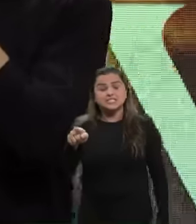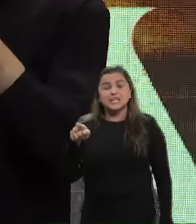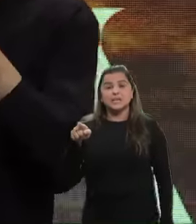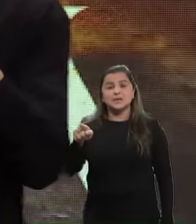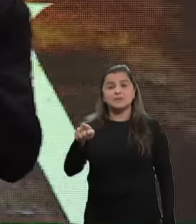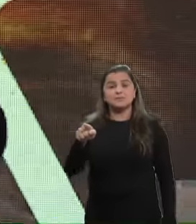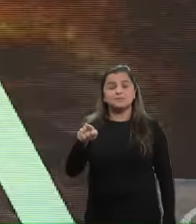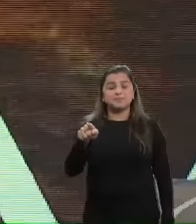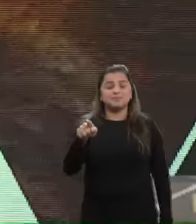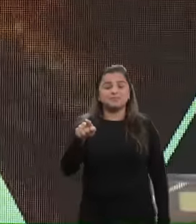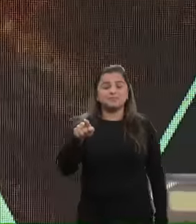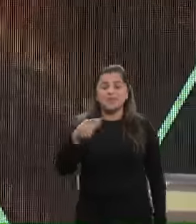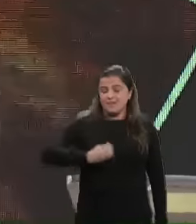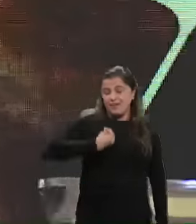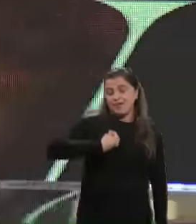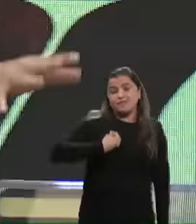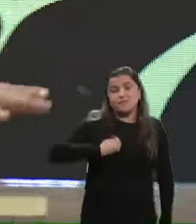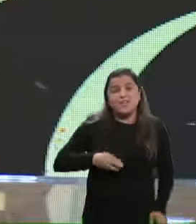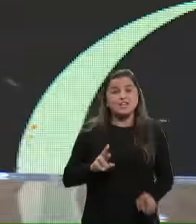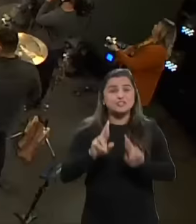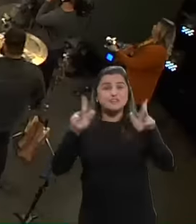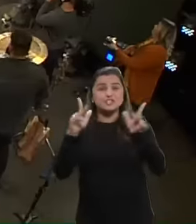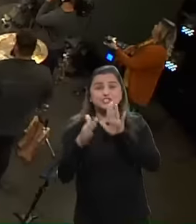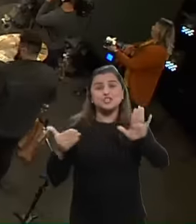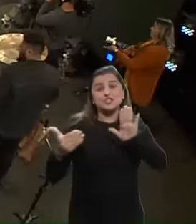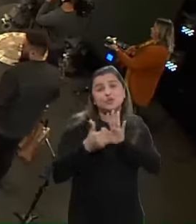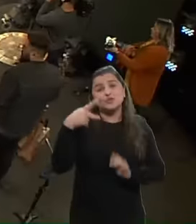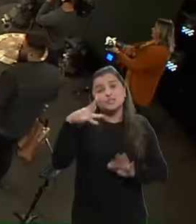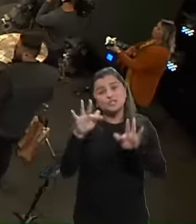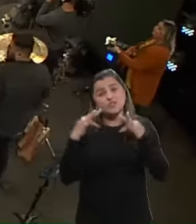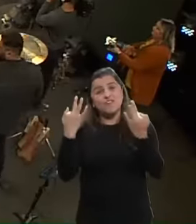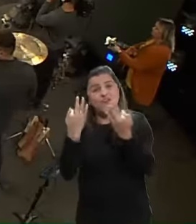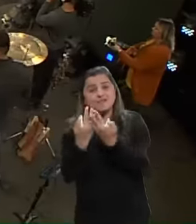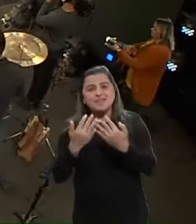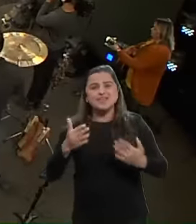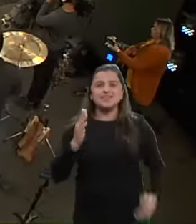tua família nunca viveu.